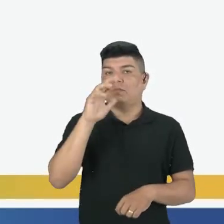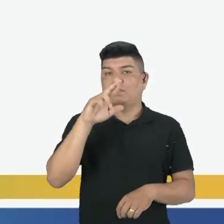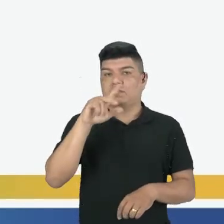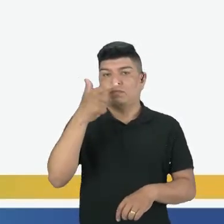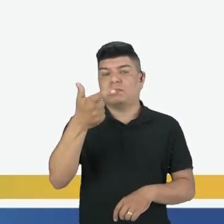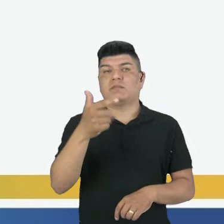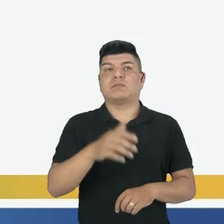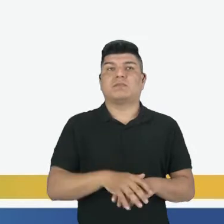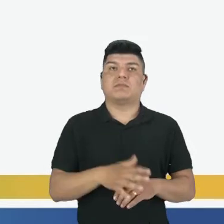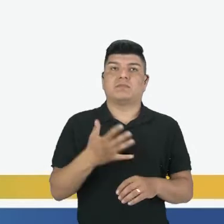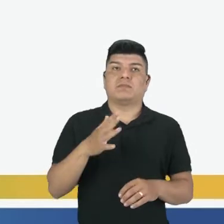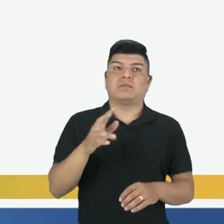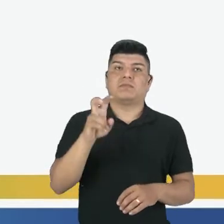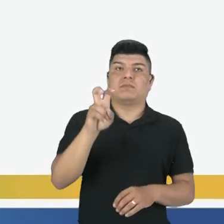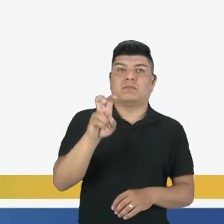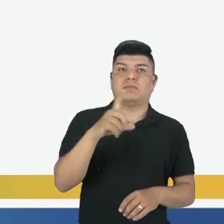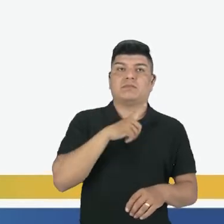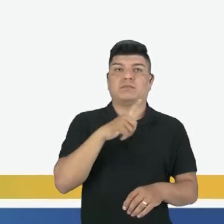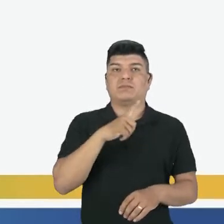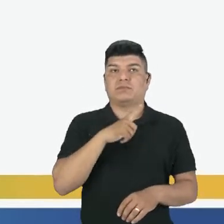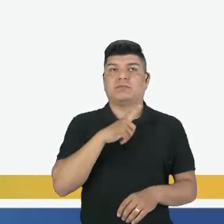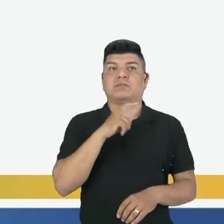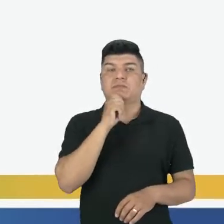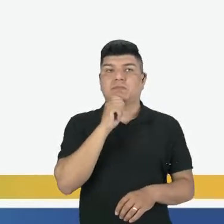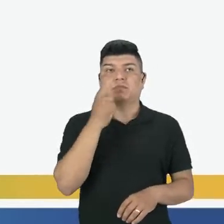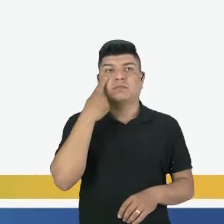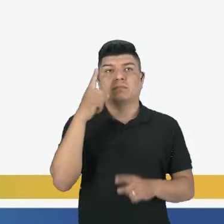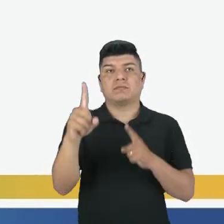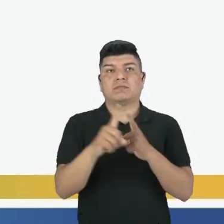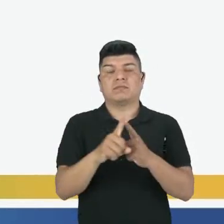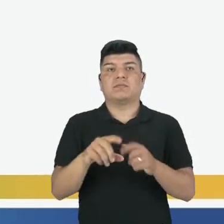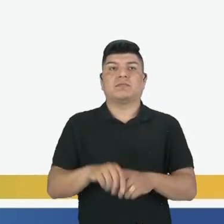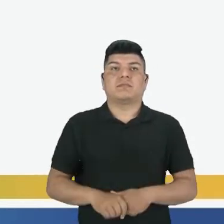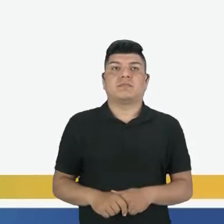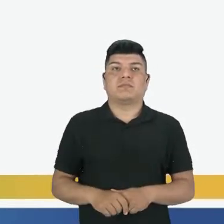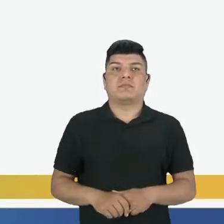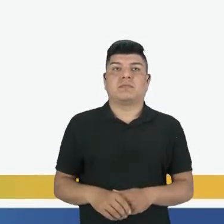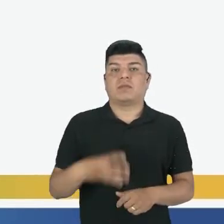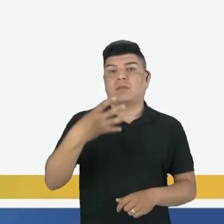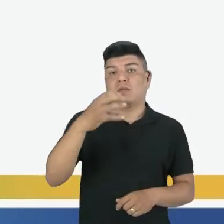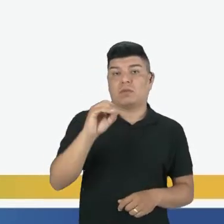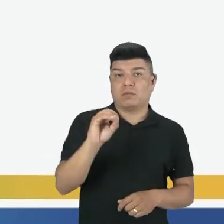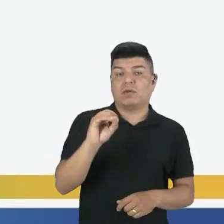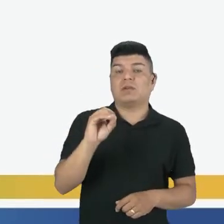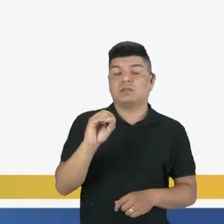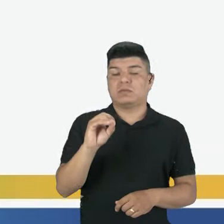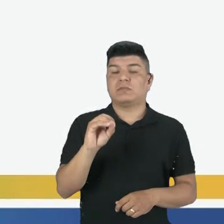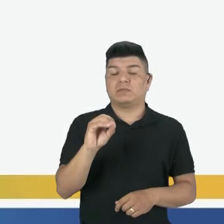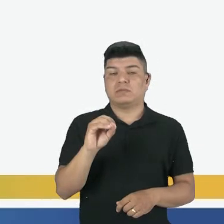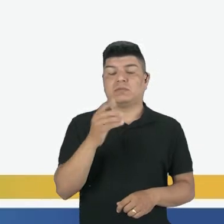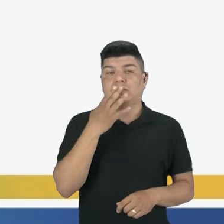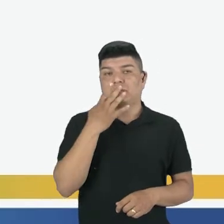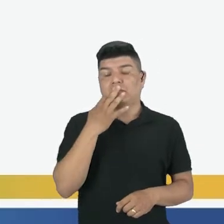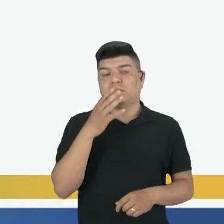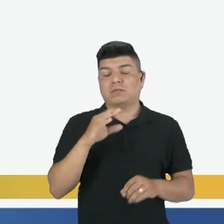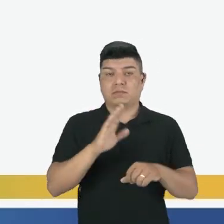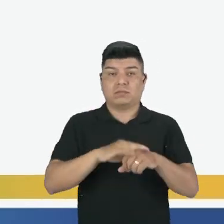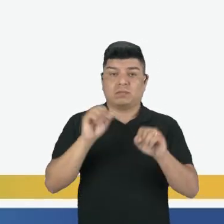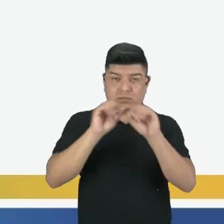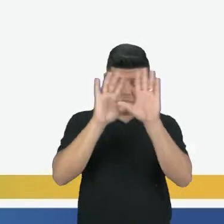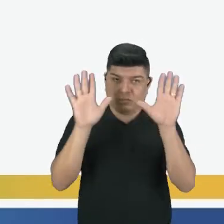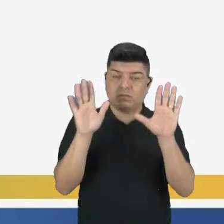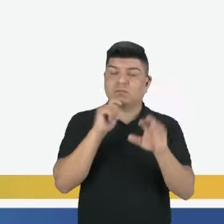até 100 comunidades nessa região nós podemos localizar. Até 40 comunidades, né, na cor um pouco mais clara